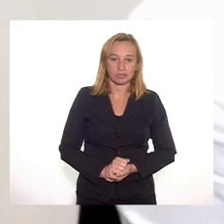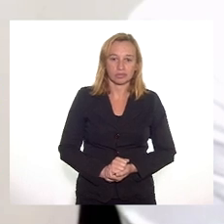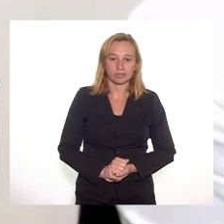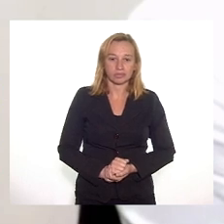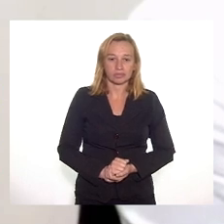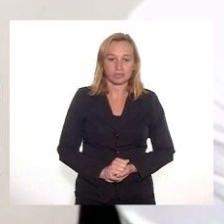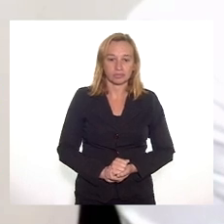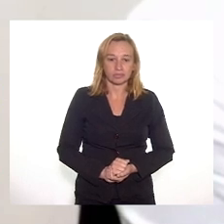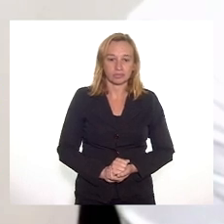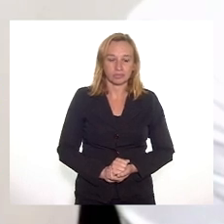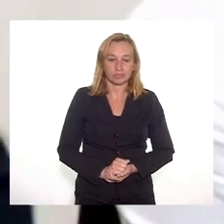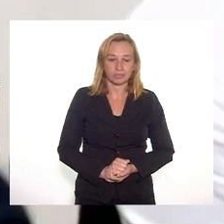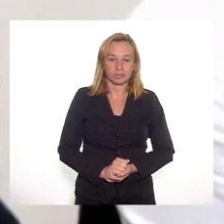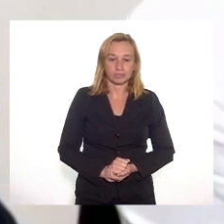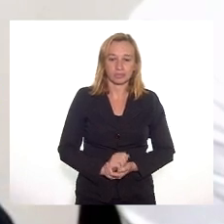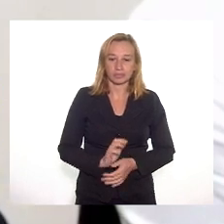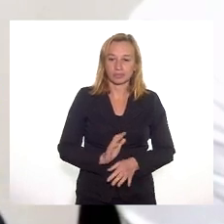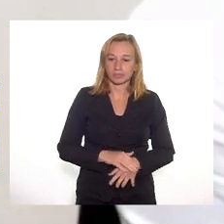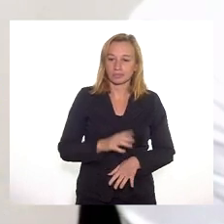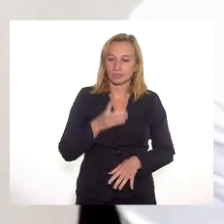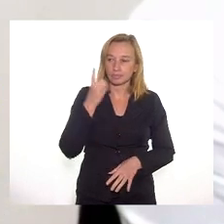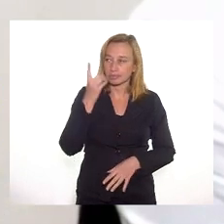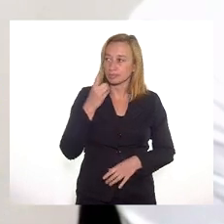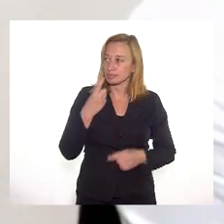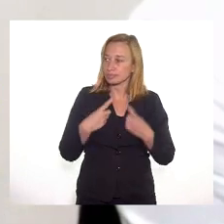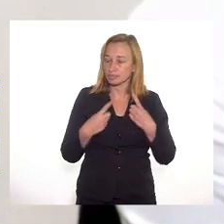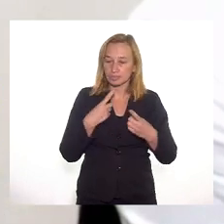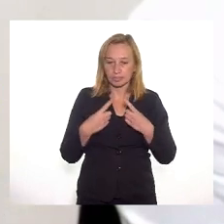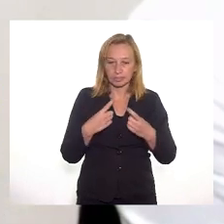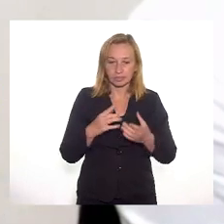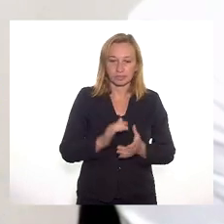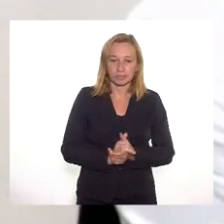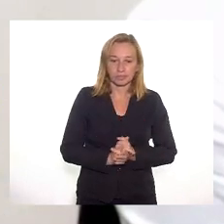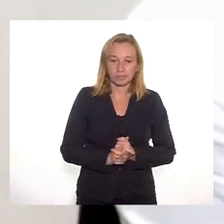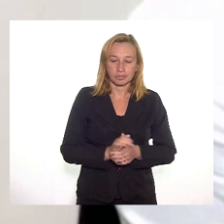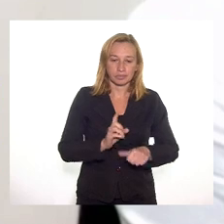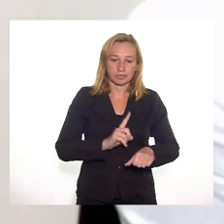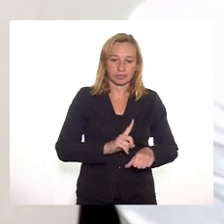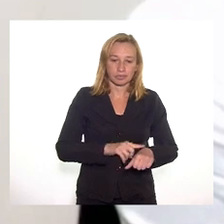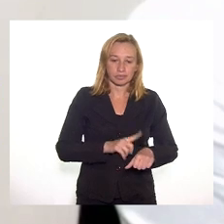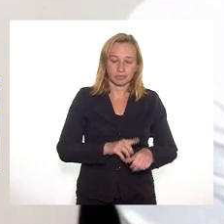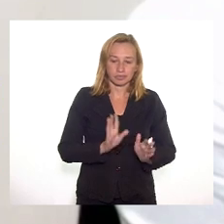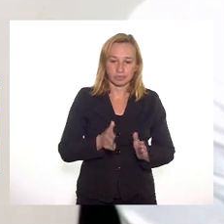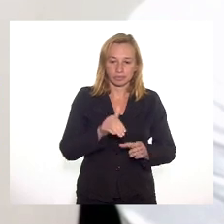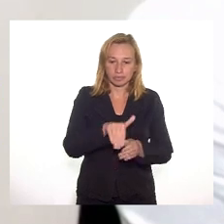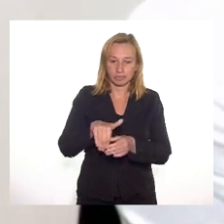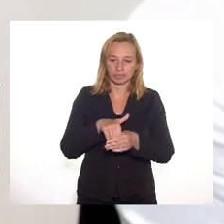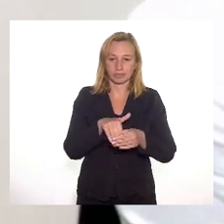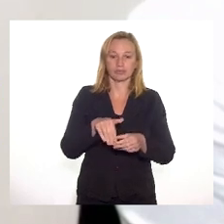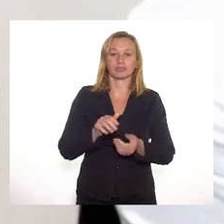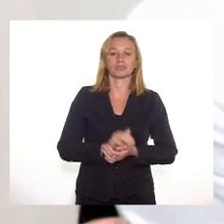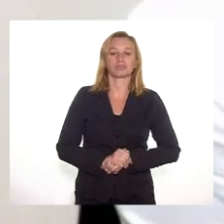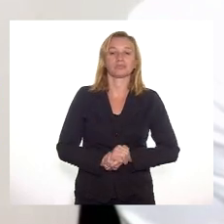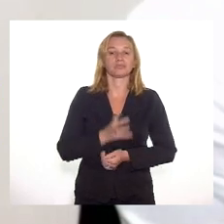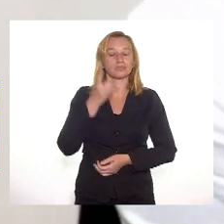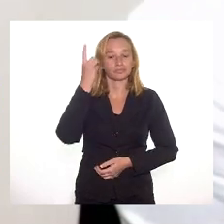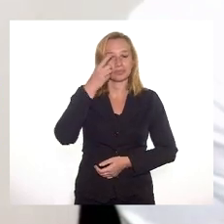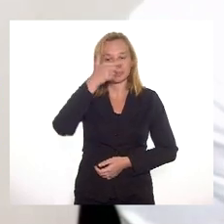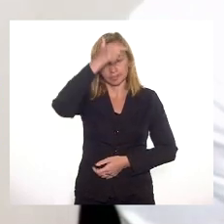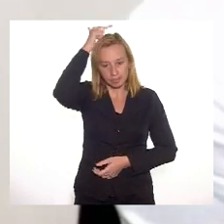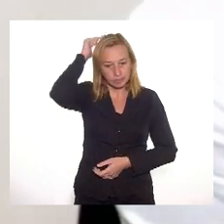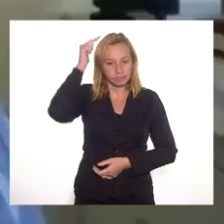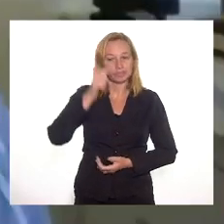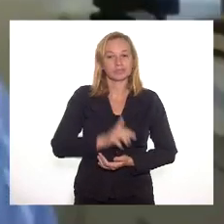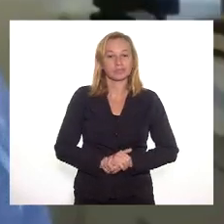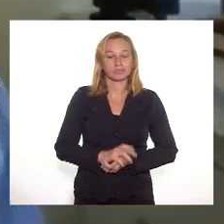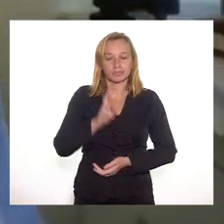abrirmos para mais outros parlamentares de discussão. Então, estamos abrindo um procedimento de votação nesse momento. Deputado Luiz Paulo, por favor.